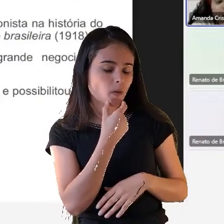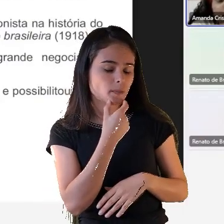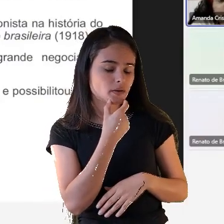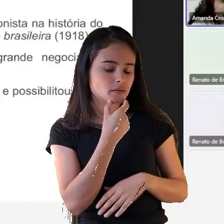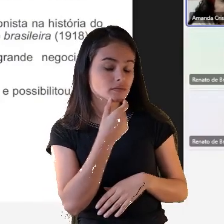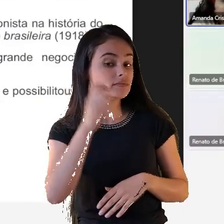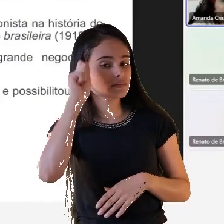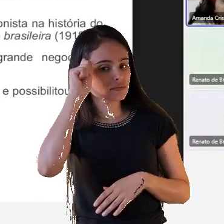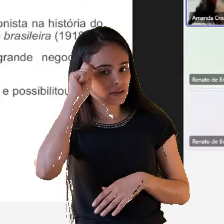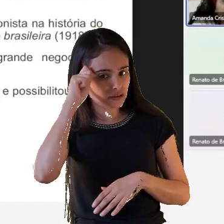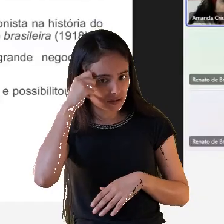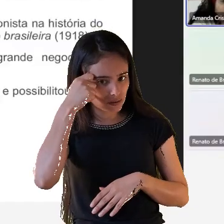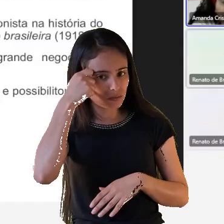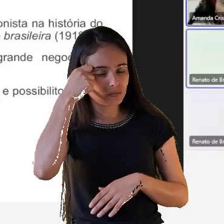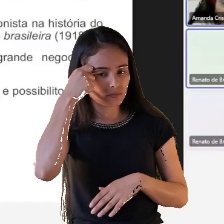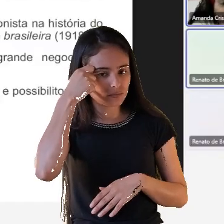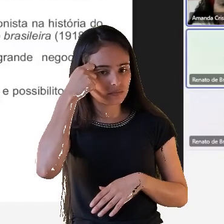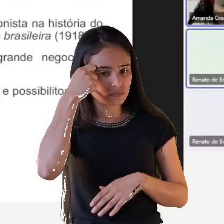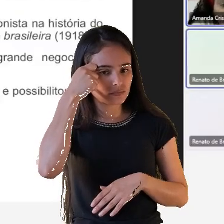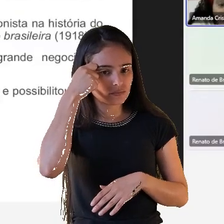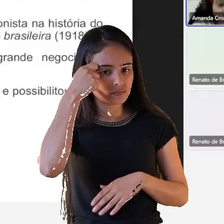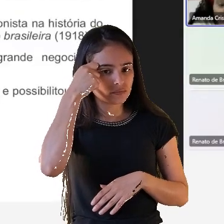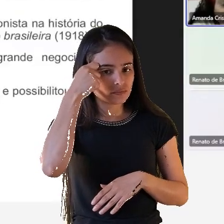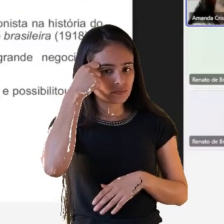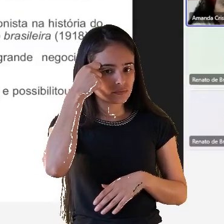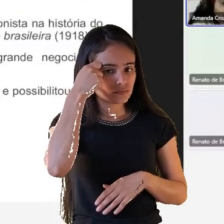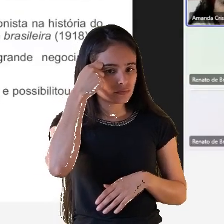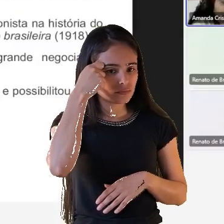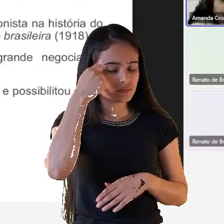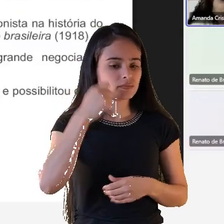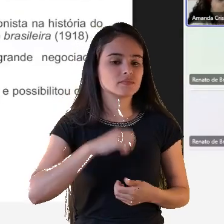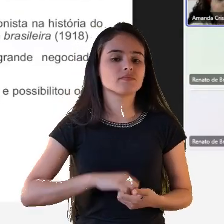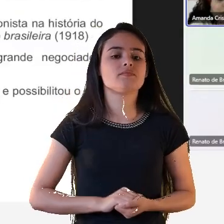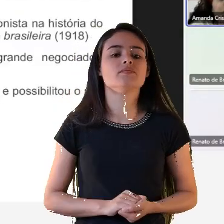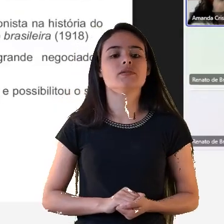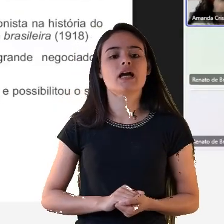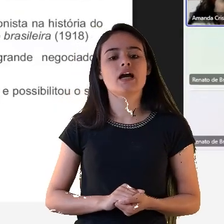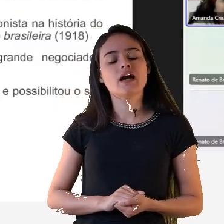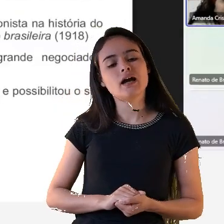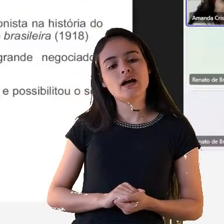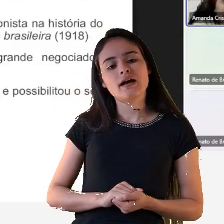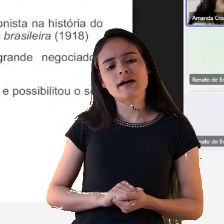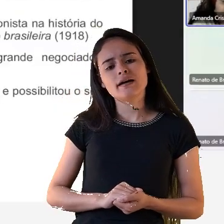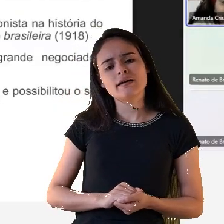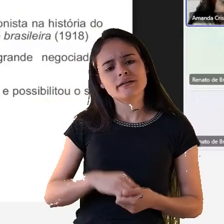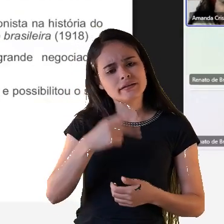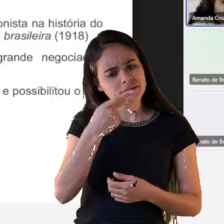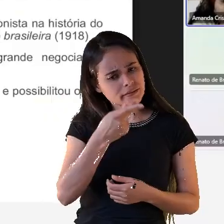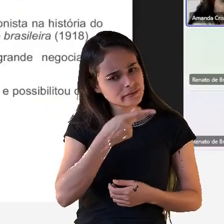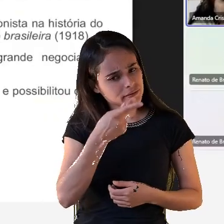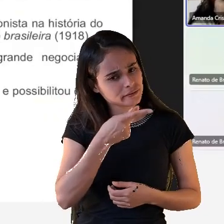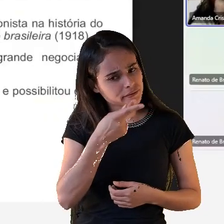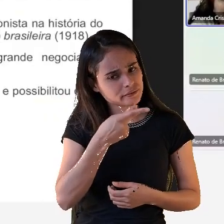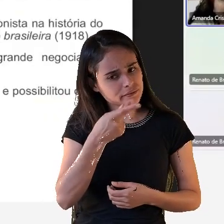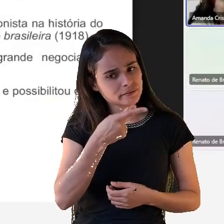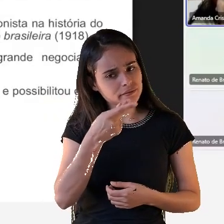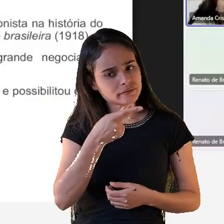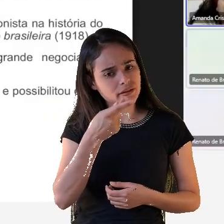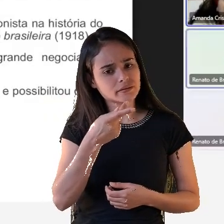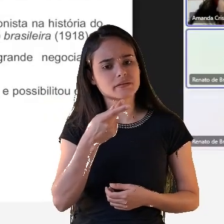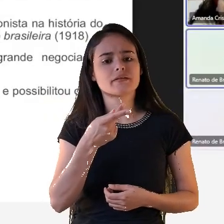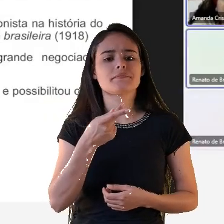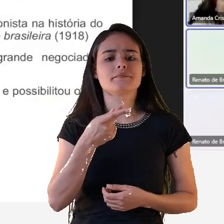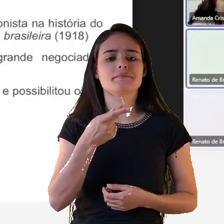negra, mas nenhuma pessoa branca também antes tinha falado disso, né? Então ele foi o primeiro intelectual